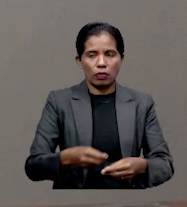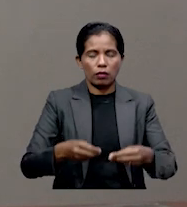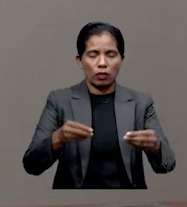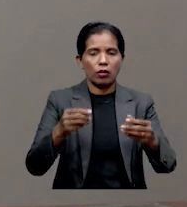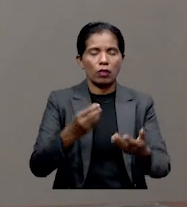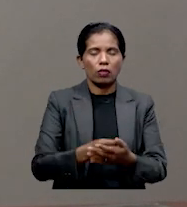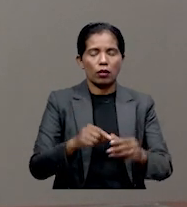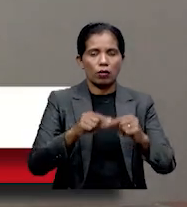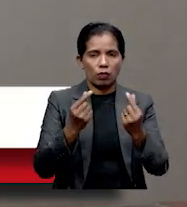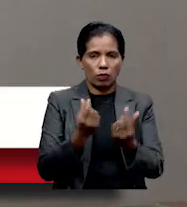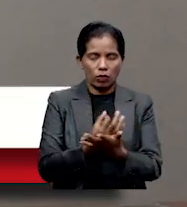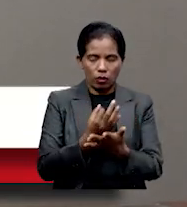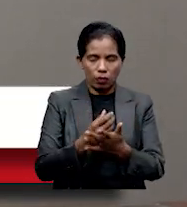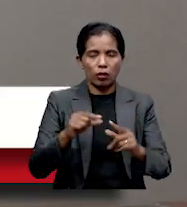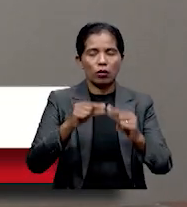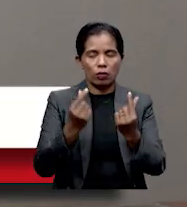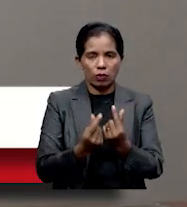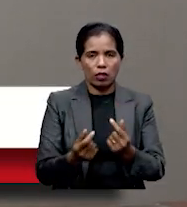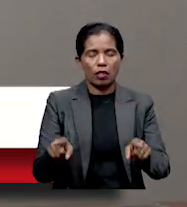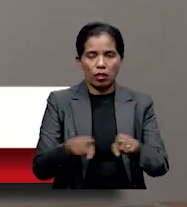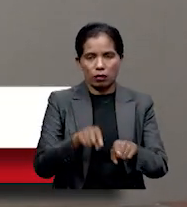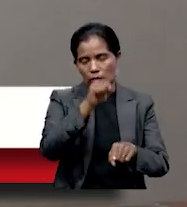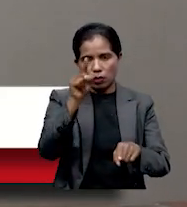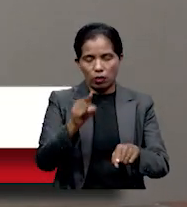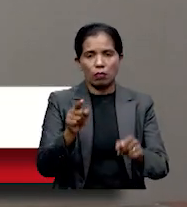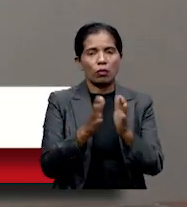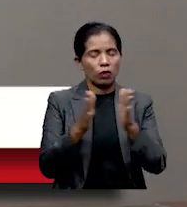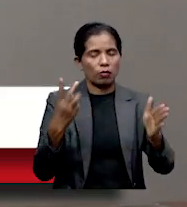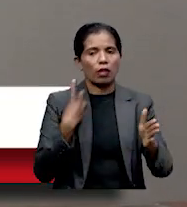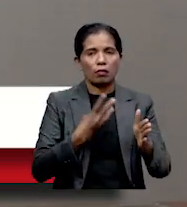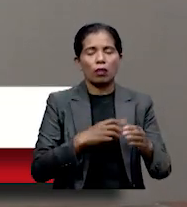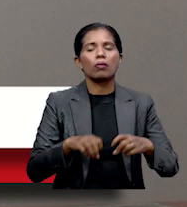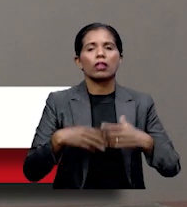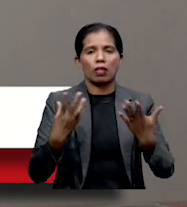sira. Ida ne sai pergunta boti de bami o insama kami atu bela aloka